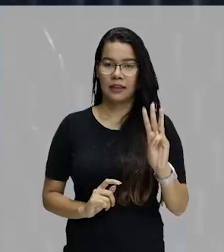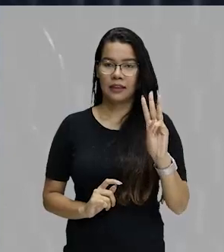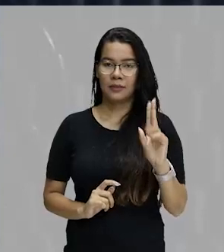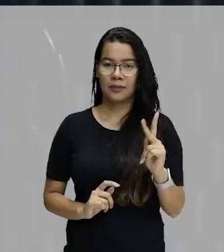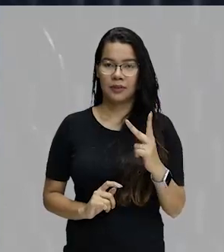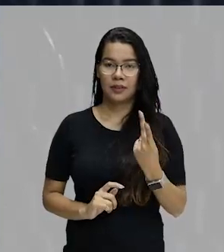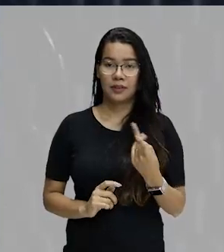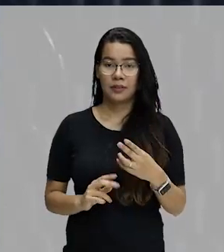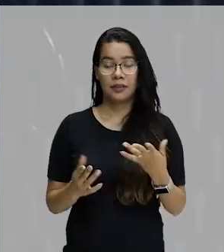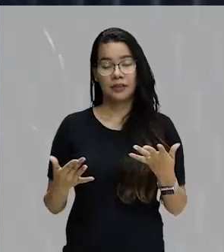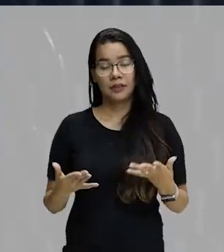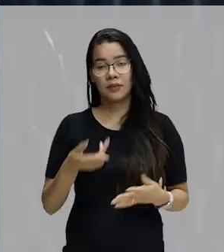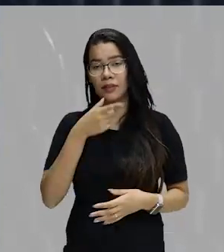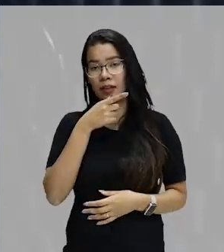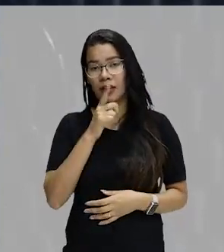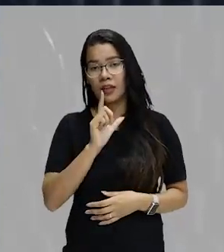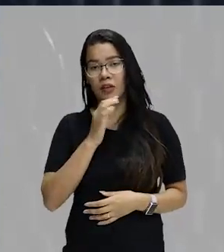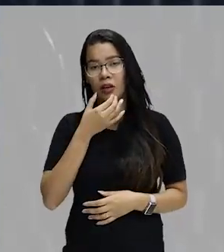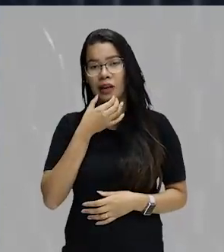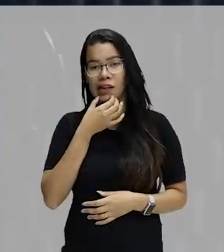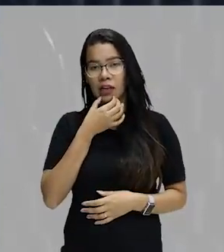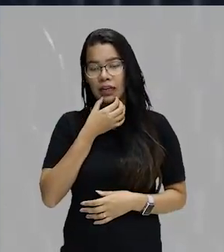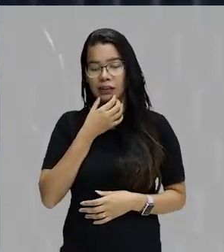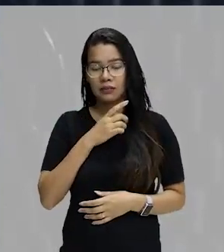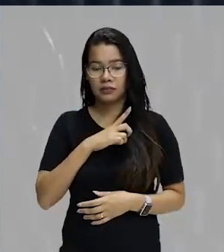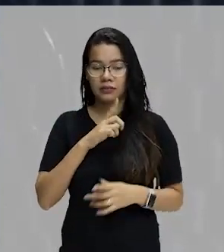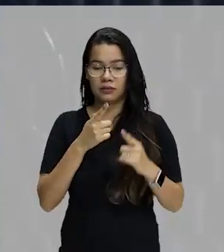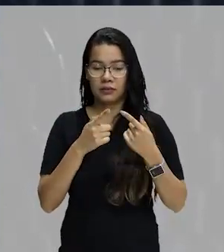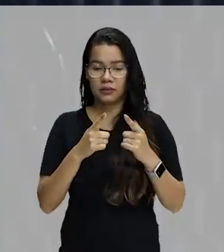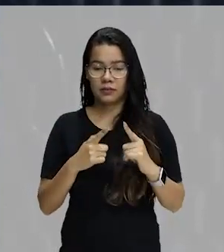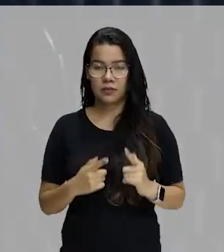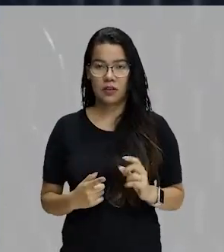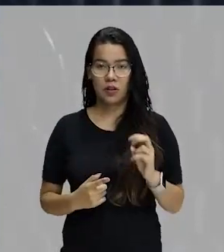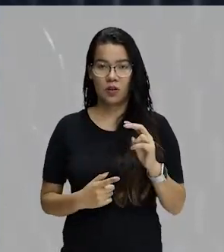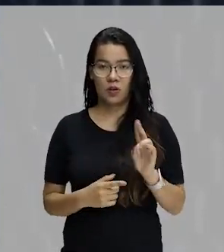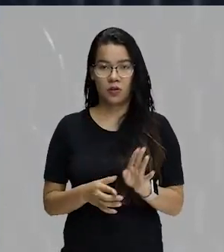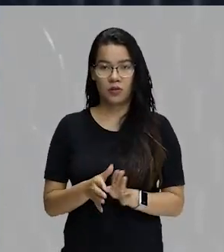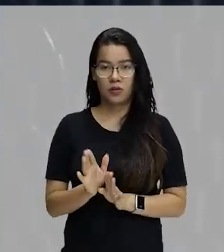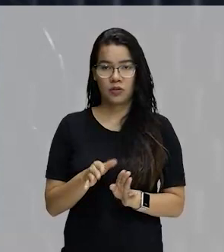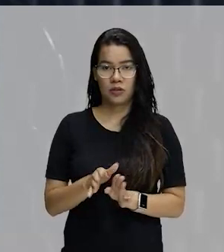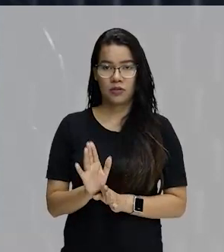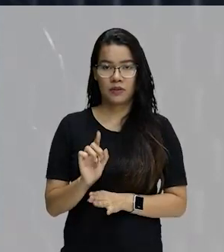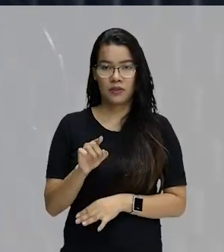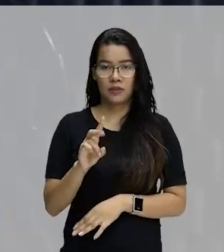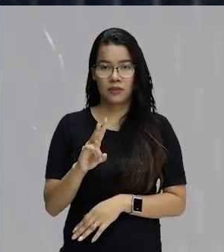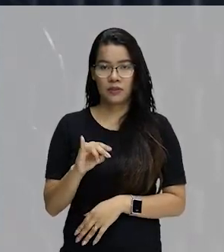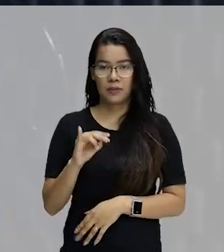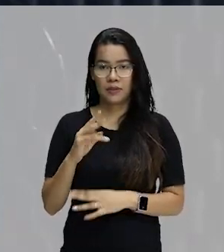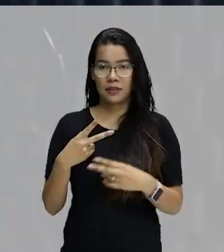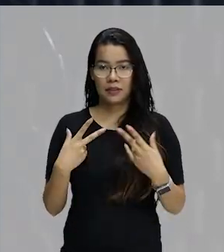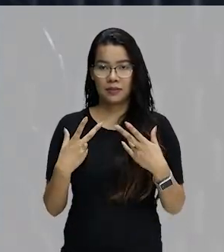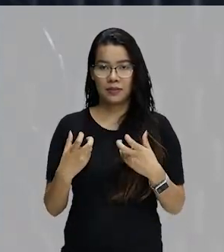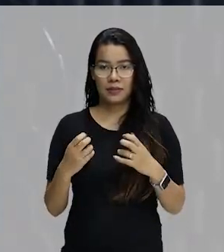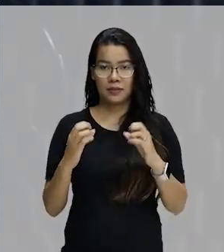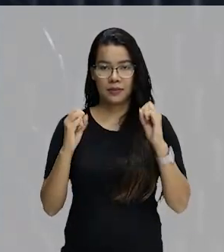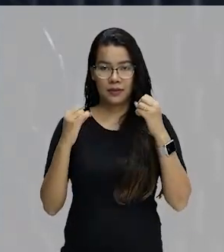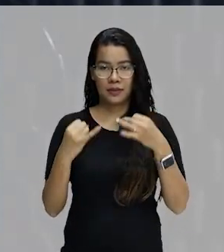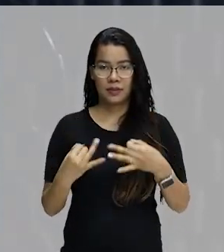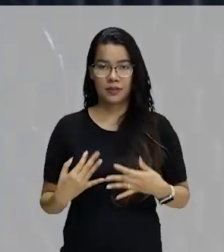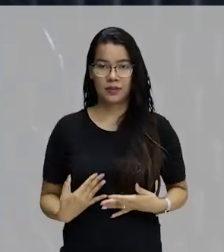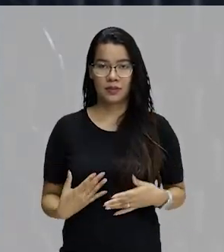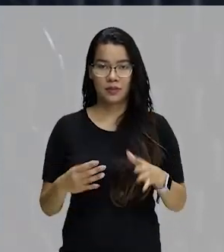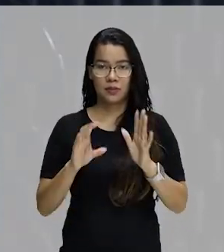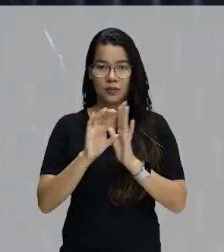na língua inglesa, em algumas gramáticas, em algumas instruções que vocês vão observar, explicações desse conteúdo, vai aparecer